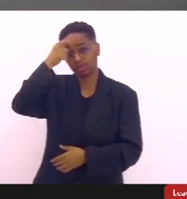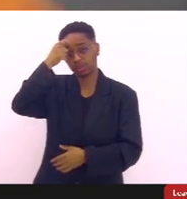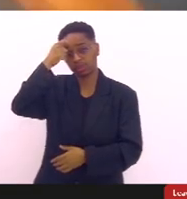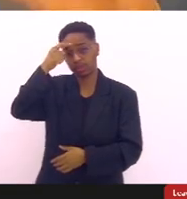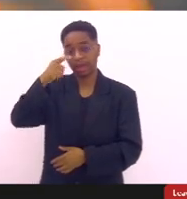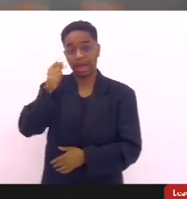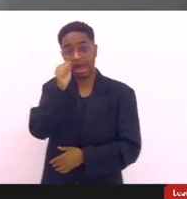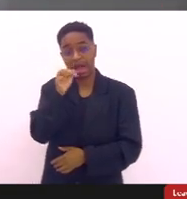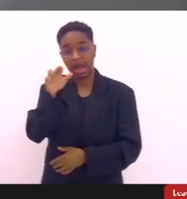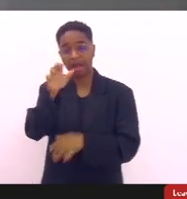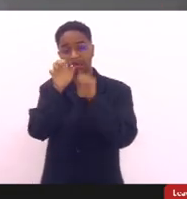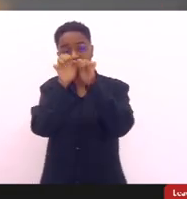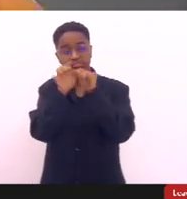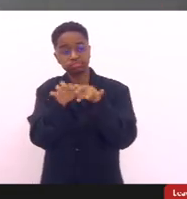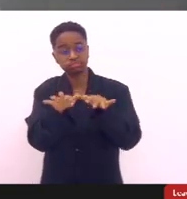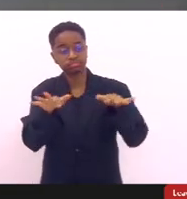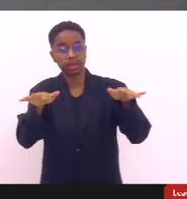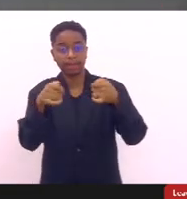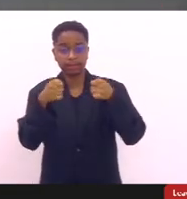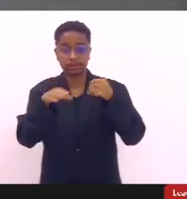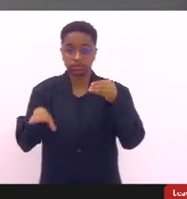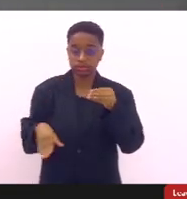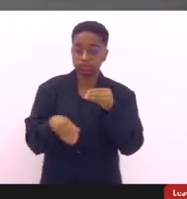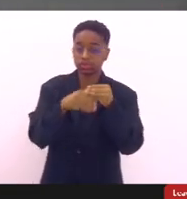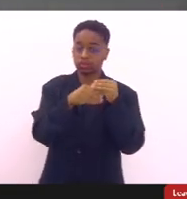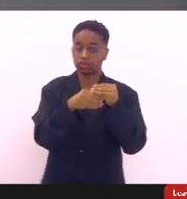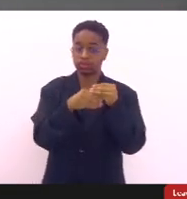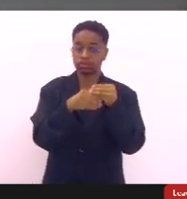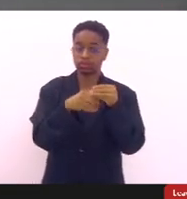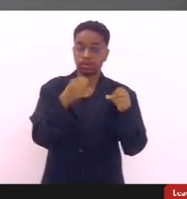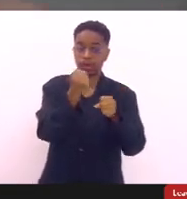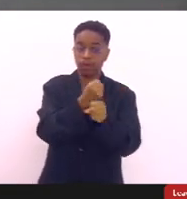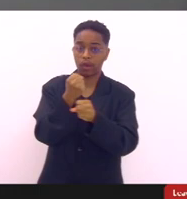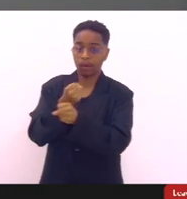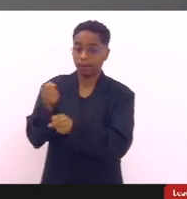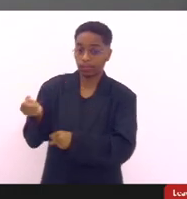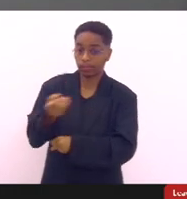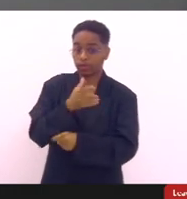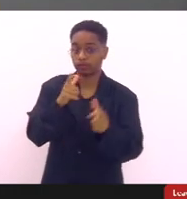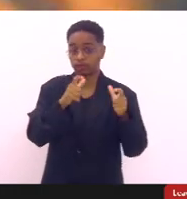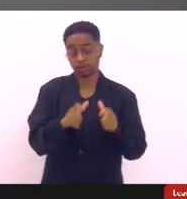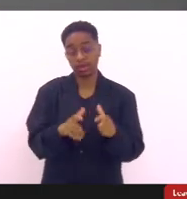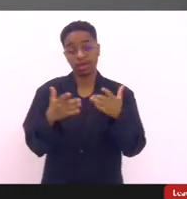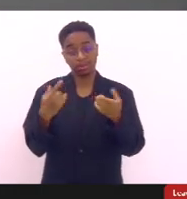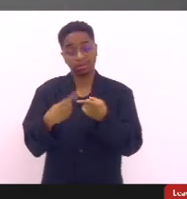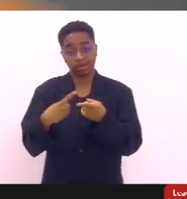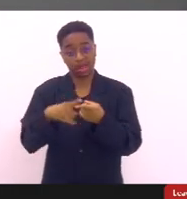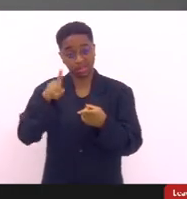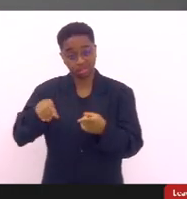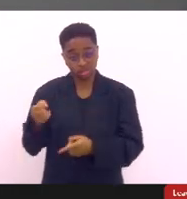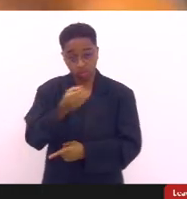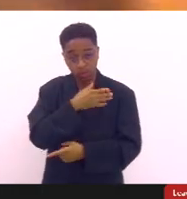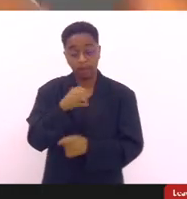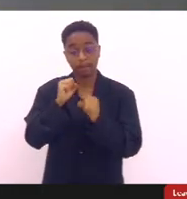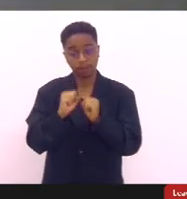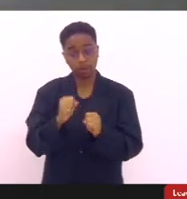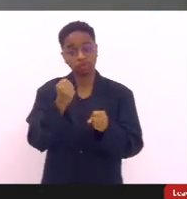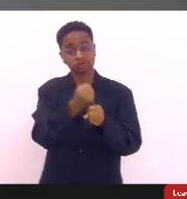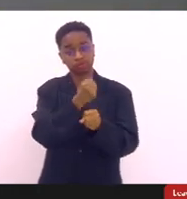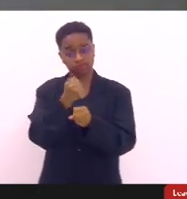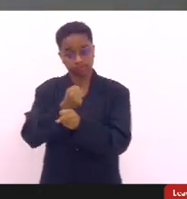aeração seja incluída na planta dessas novas unidades, porque são novas, elas podem ser construídas já